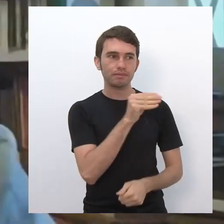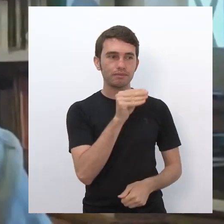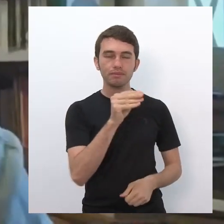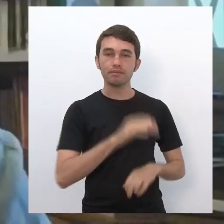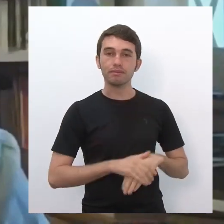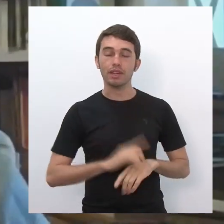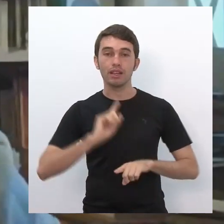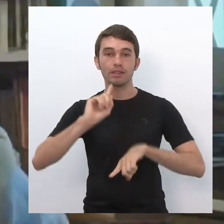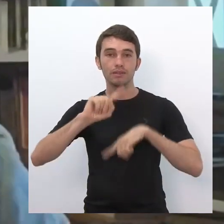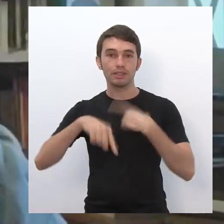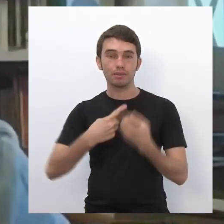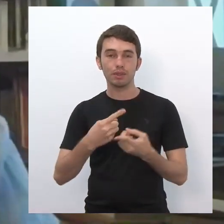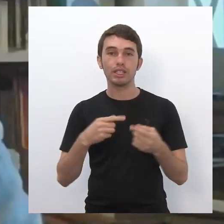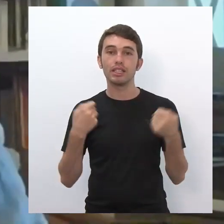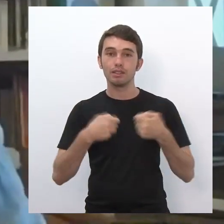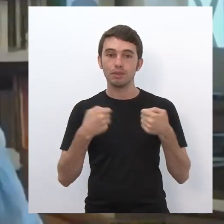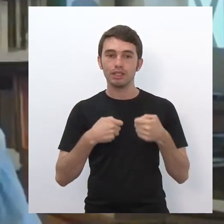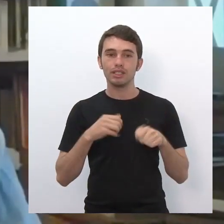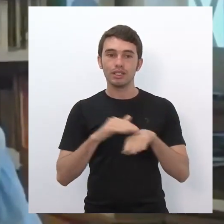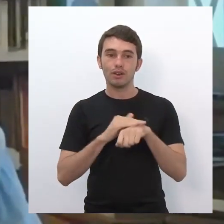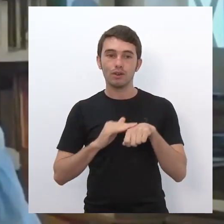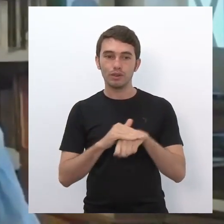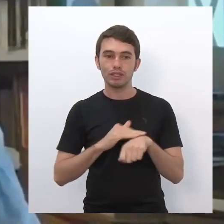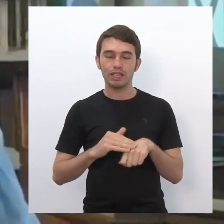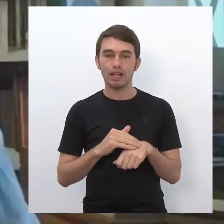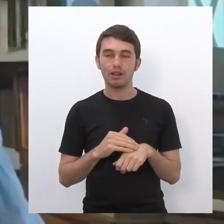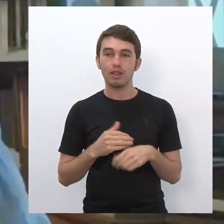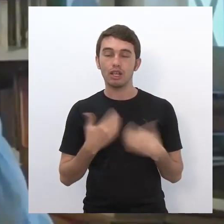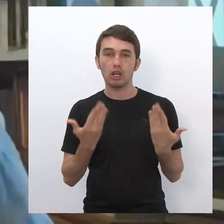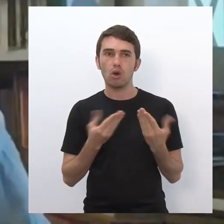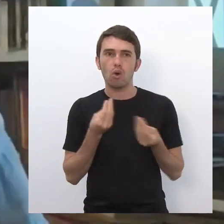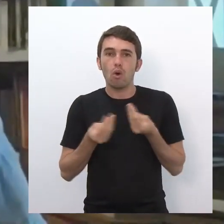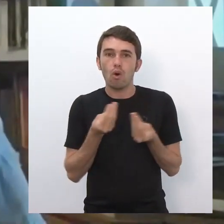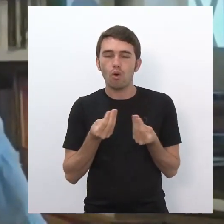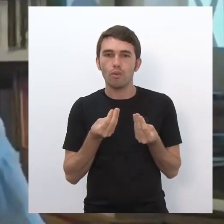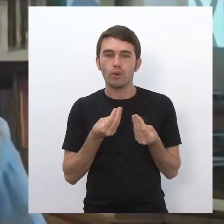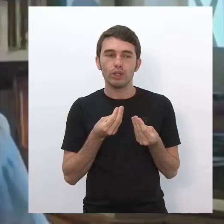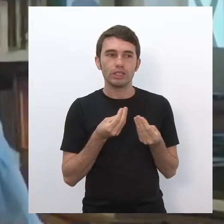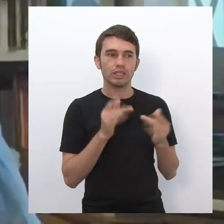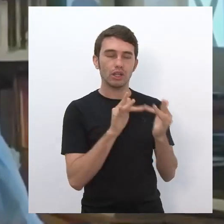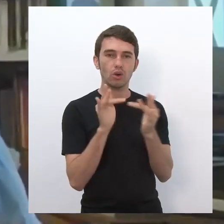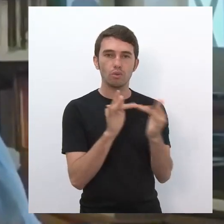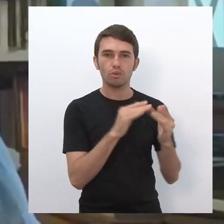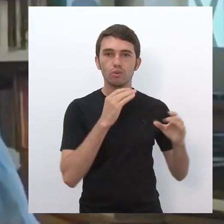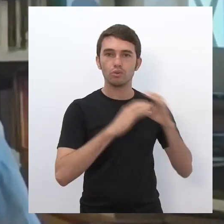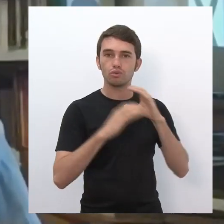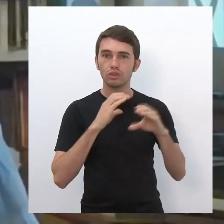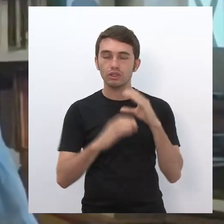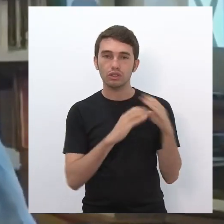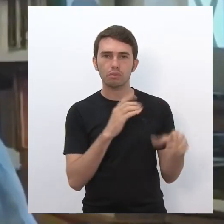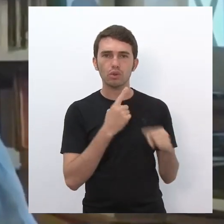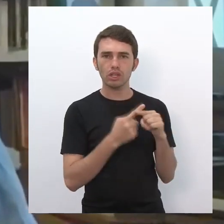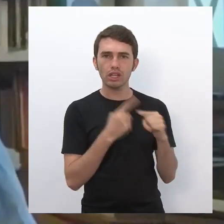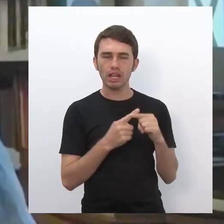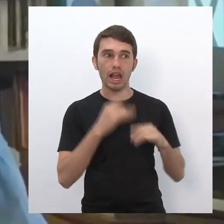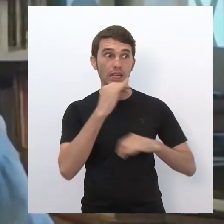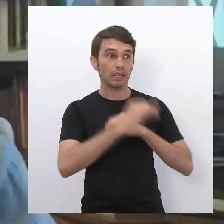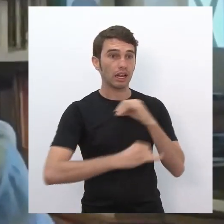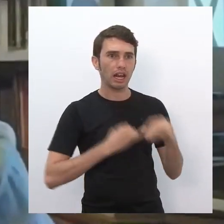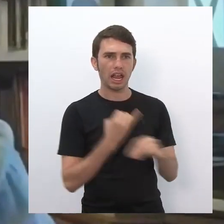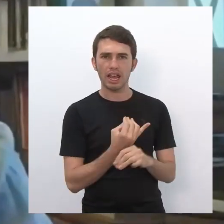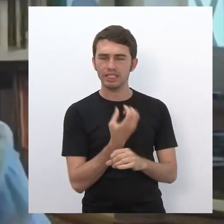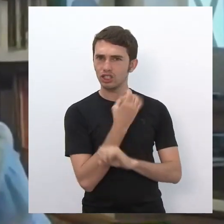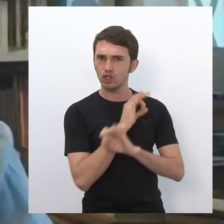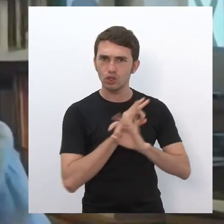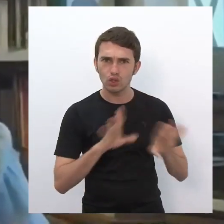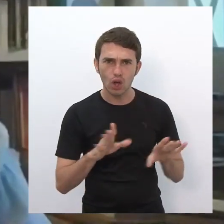Depois nós temos que descobrir com que meios nós podemos nos comunicar, porque a internet nem é o único meio, em primeiro lugar, e